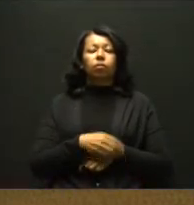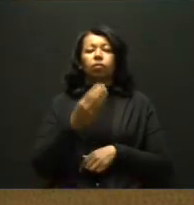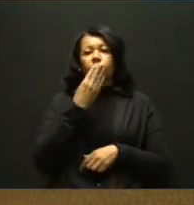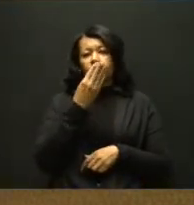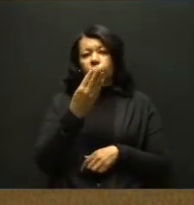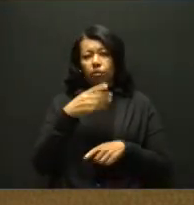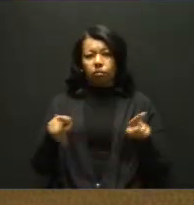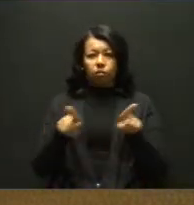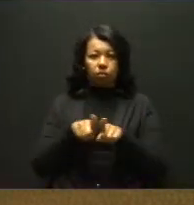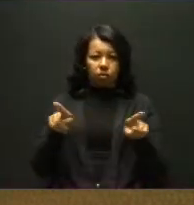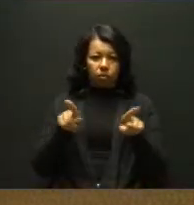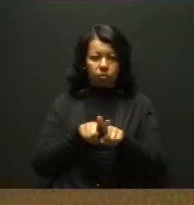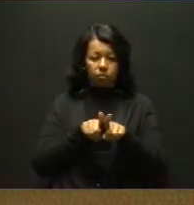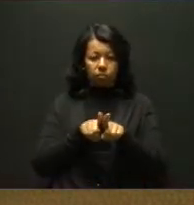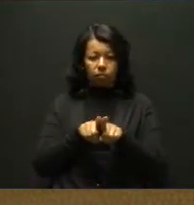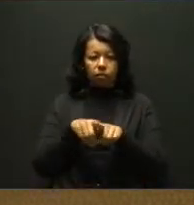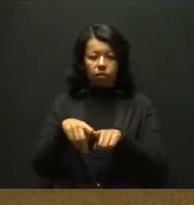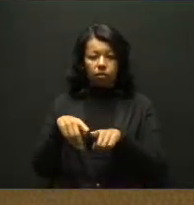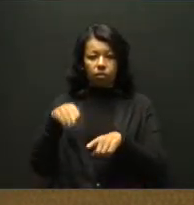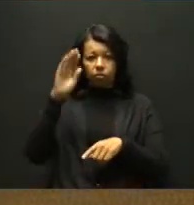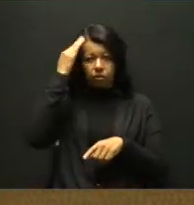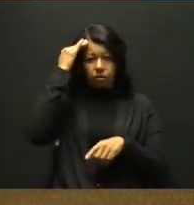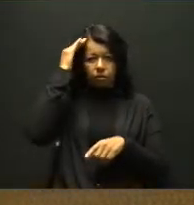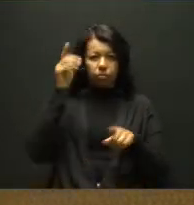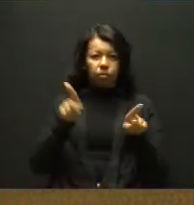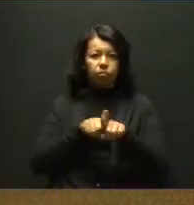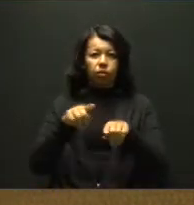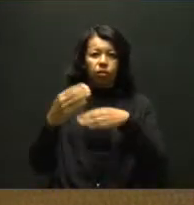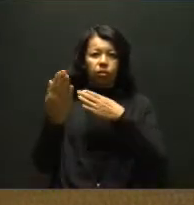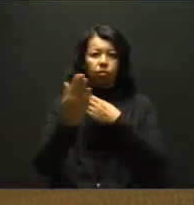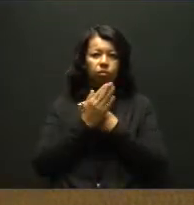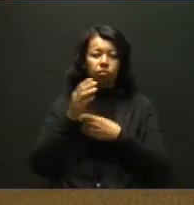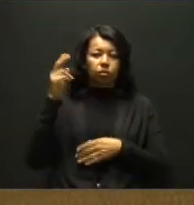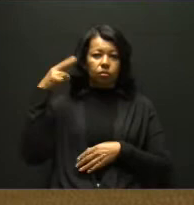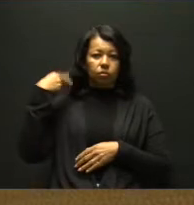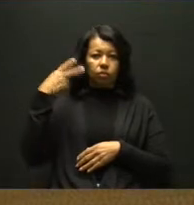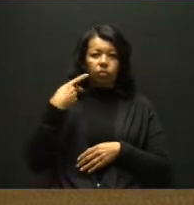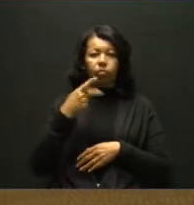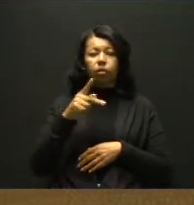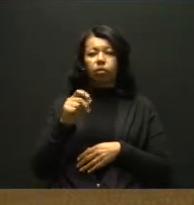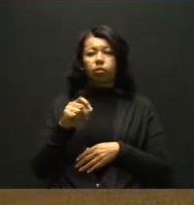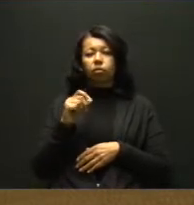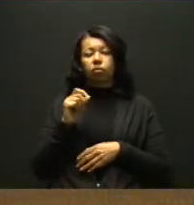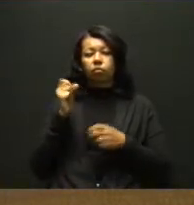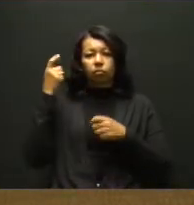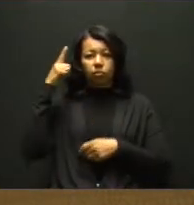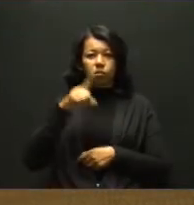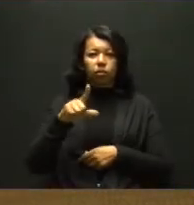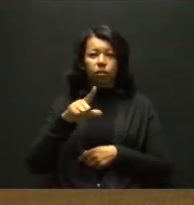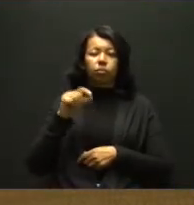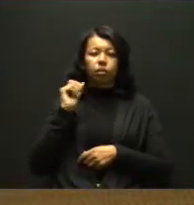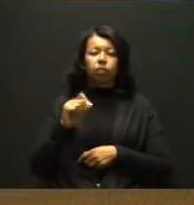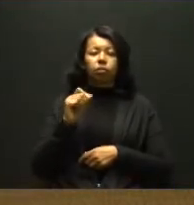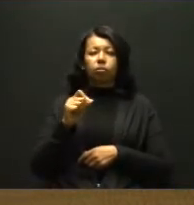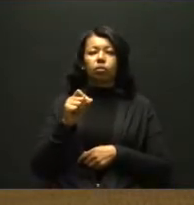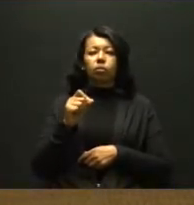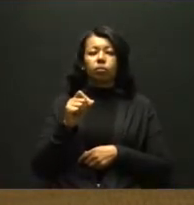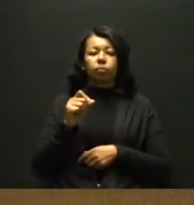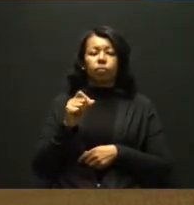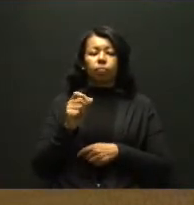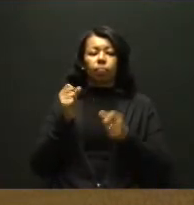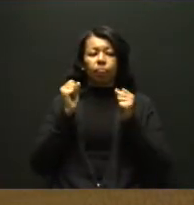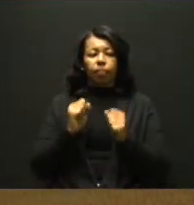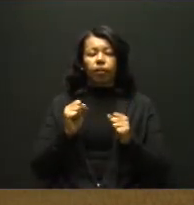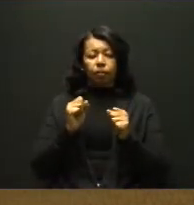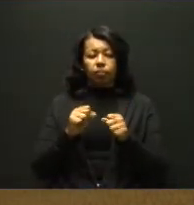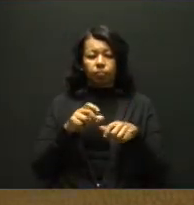a ajuda de dois novos padres para que de repente nós consigamos e que essa bandeira nós possamos